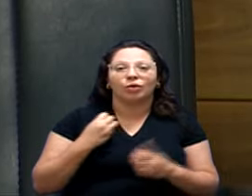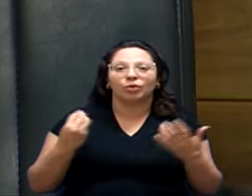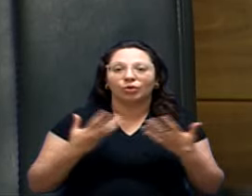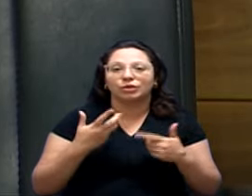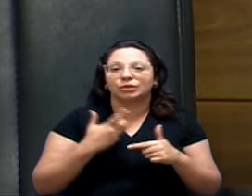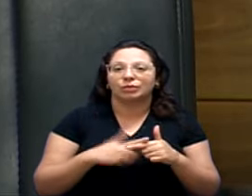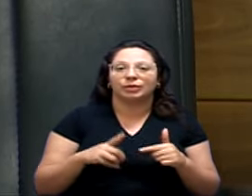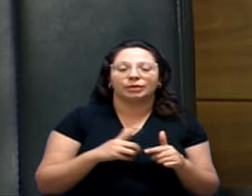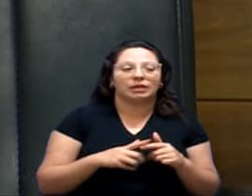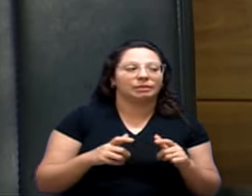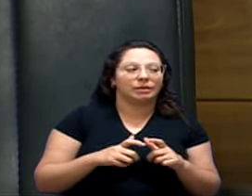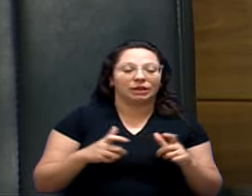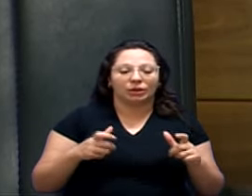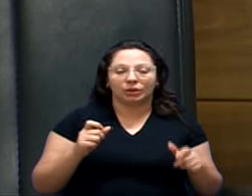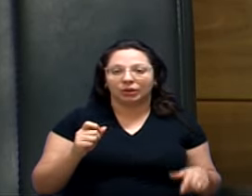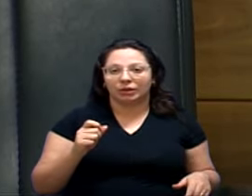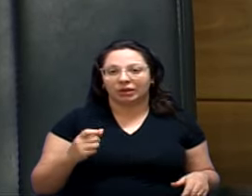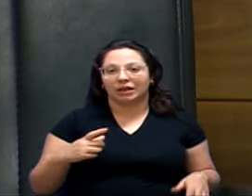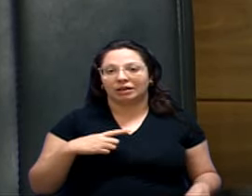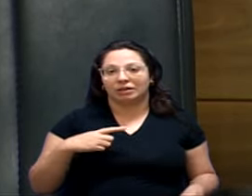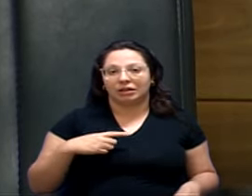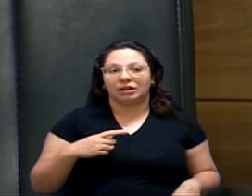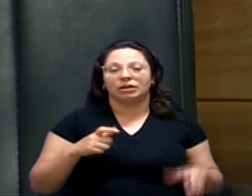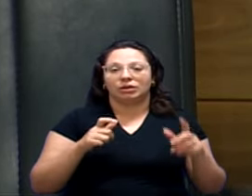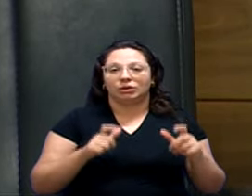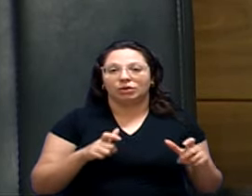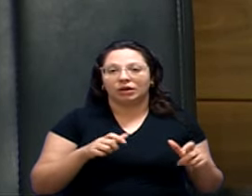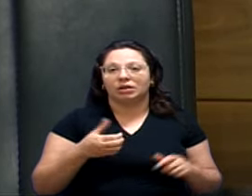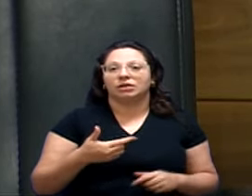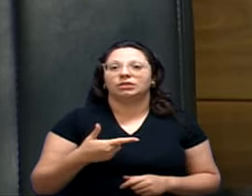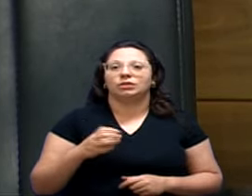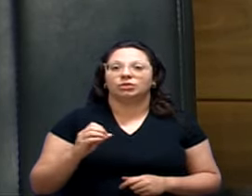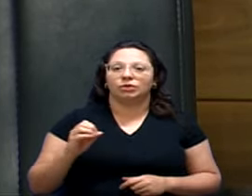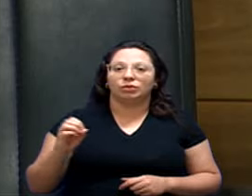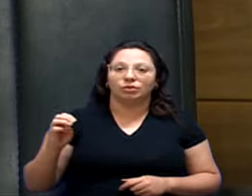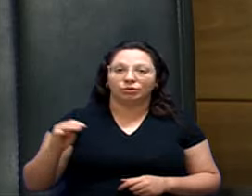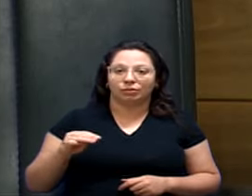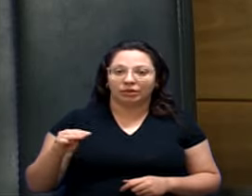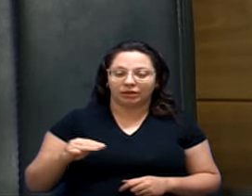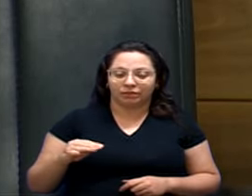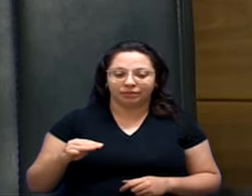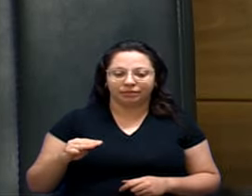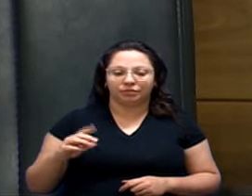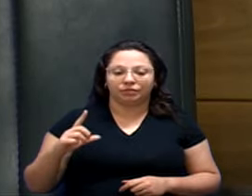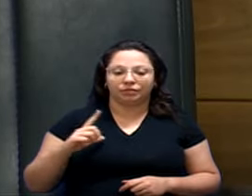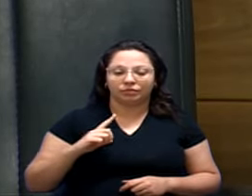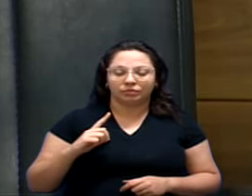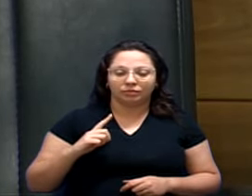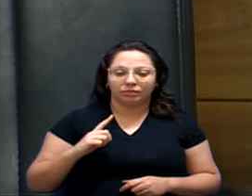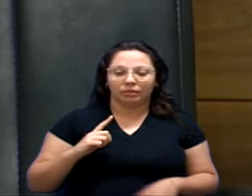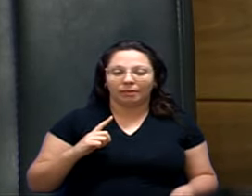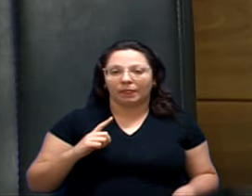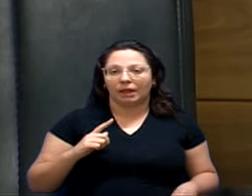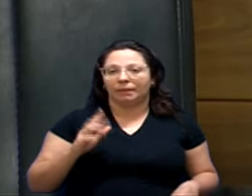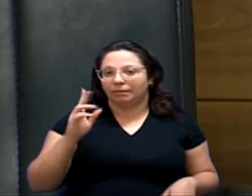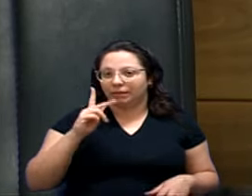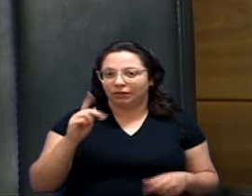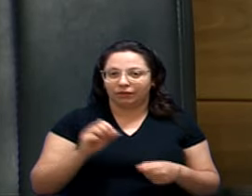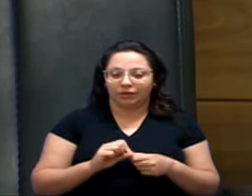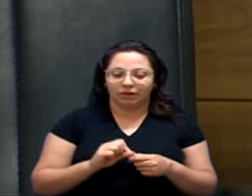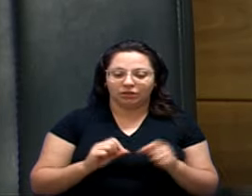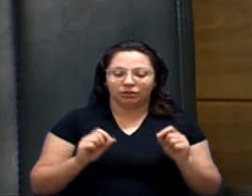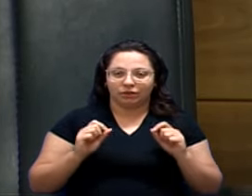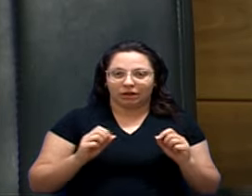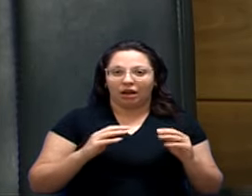que nós temos um lote hoje de 200 m e que praticamente e que que as pessoas fazem hoje elas